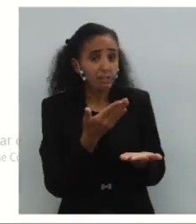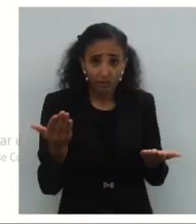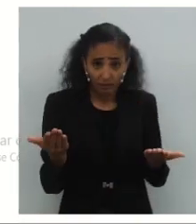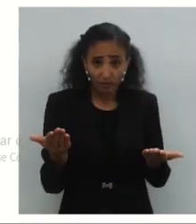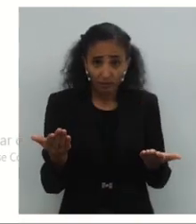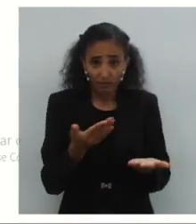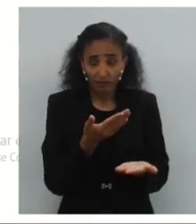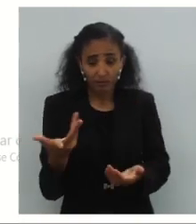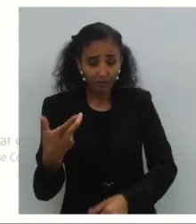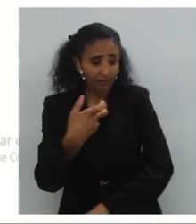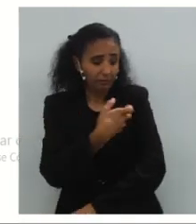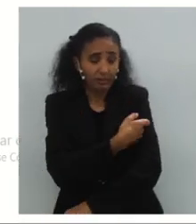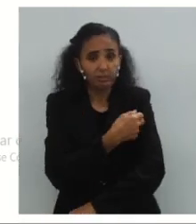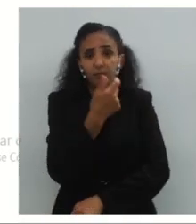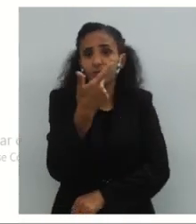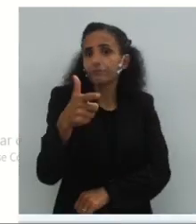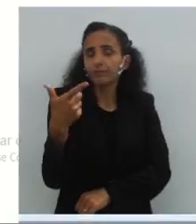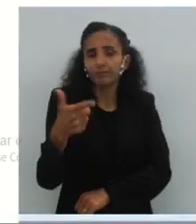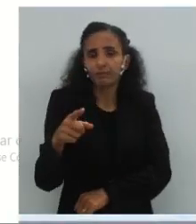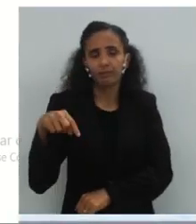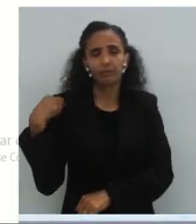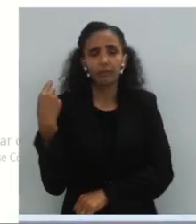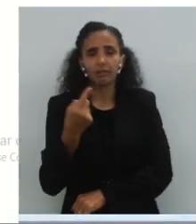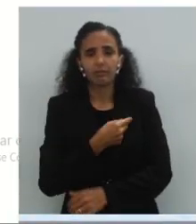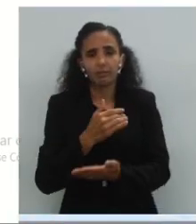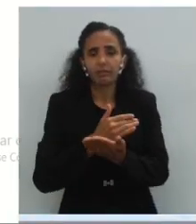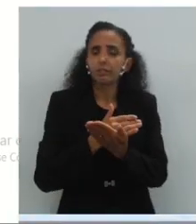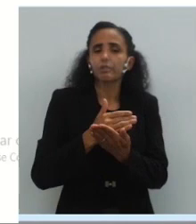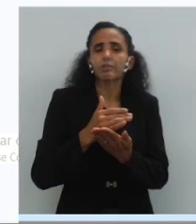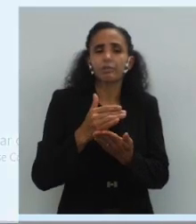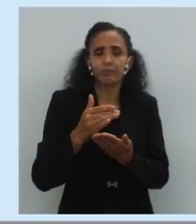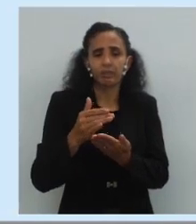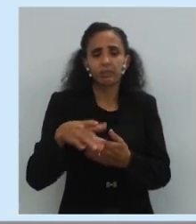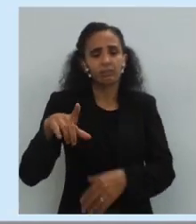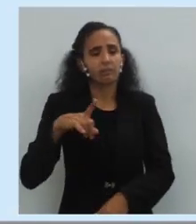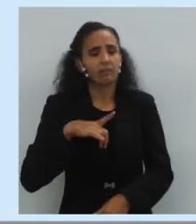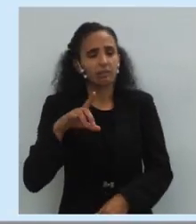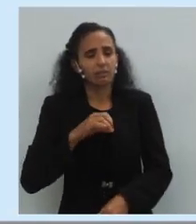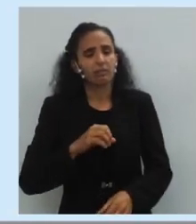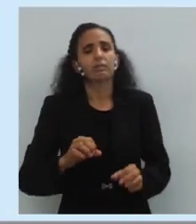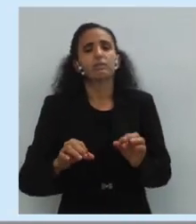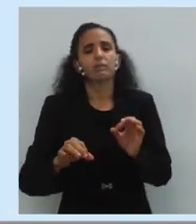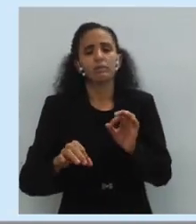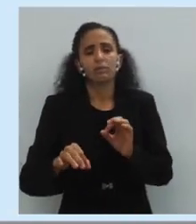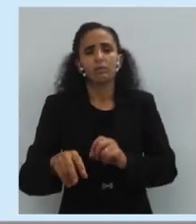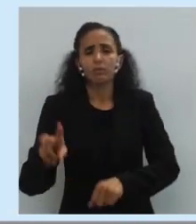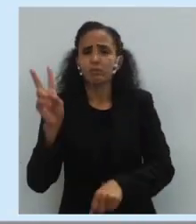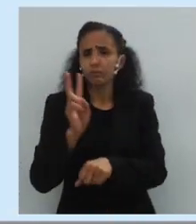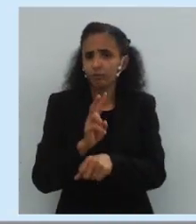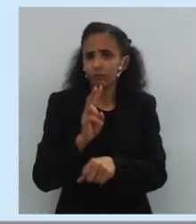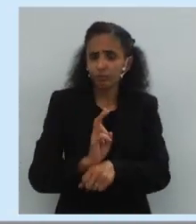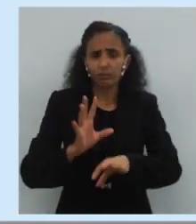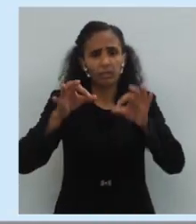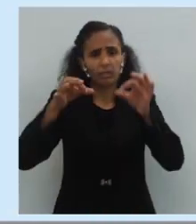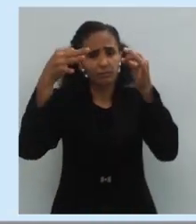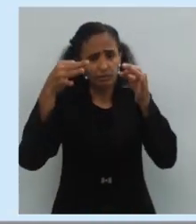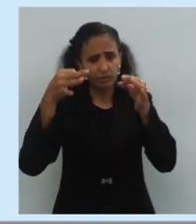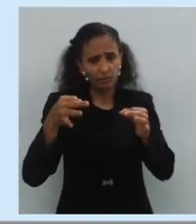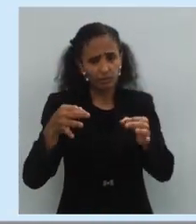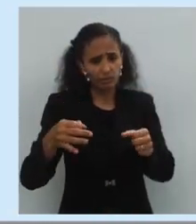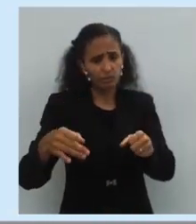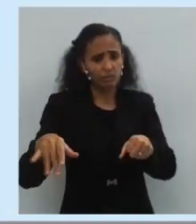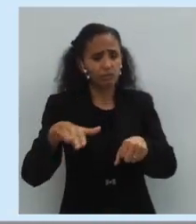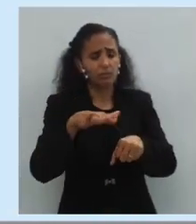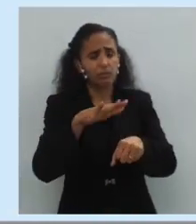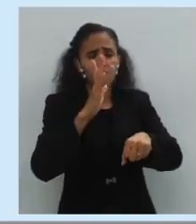Então, enquanto não existir a vacina, a gente já começa aí, de certa forma, a erradicar a